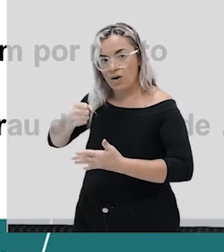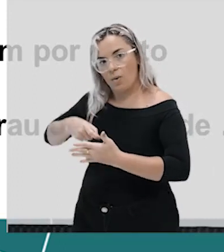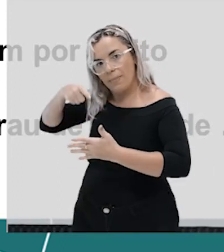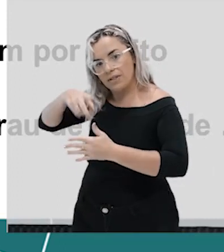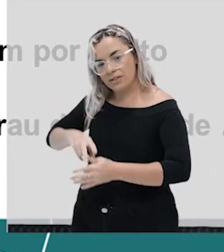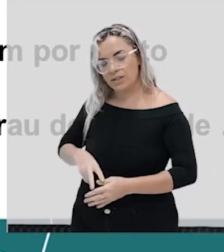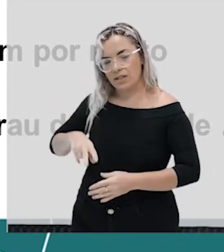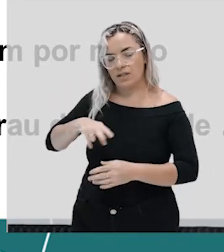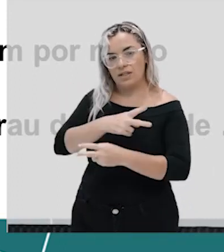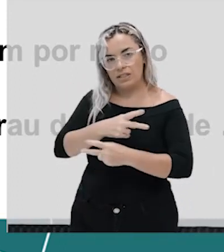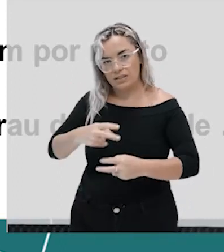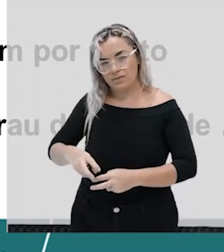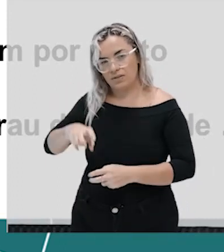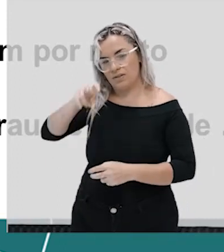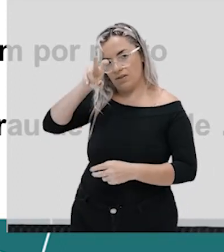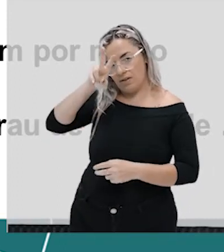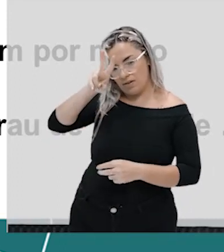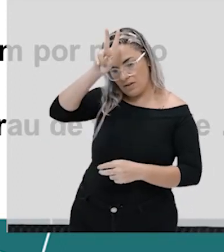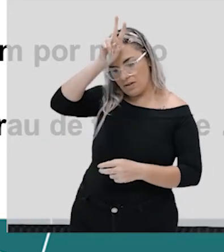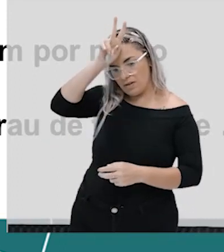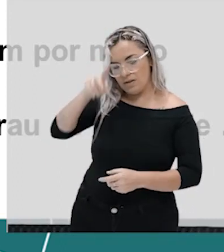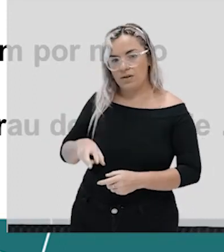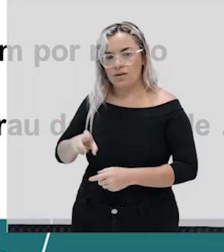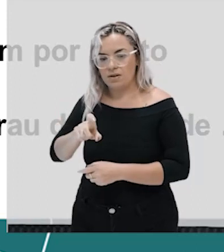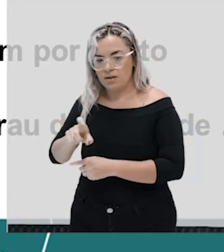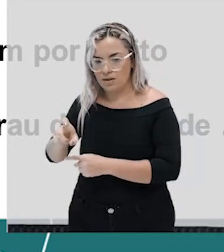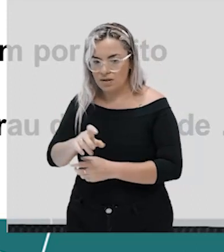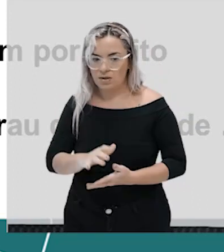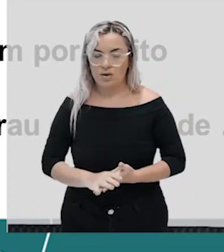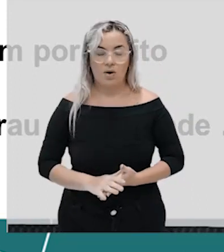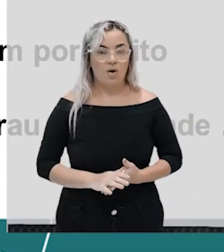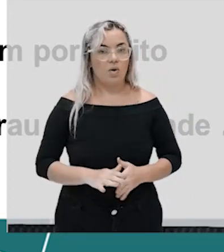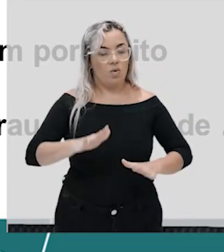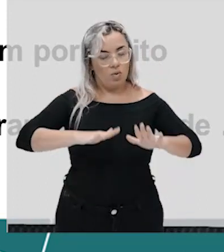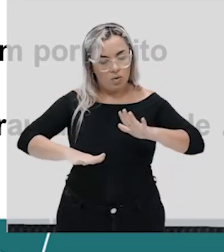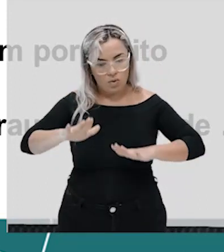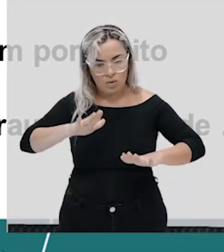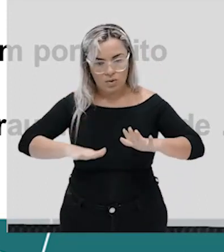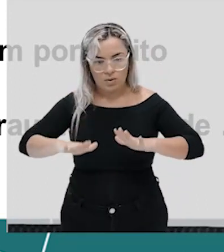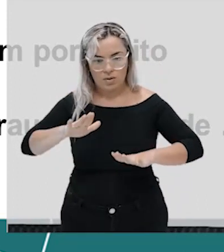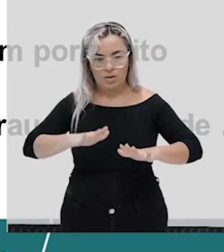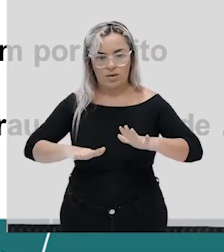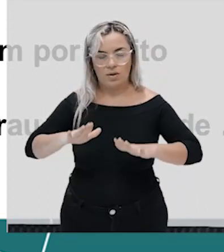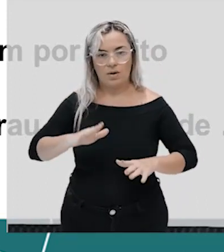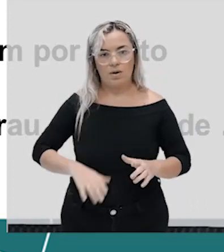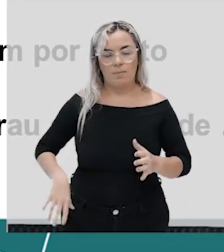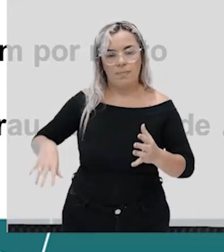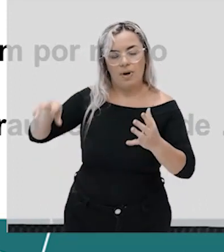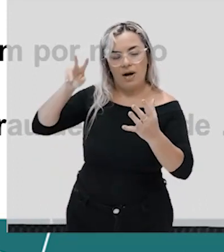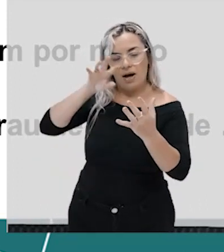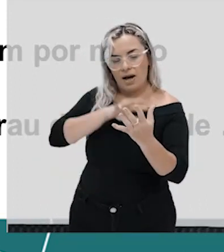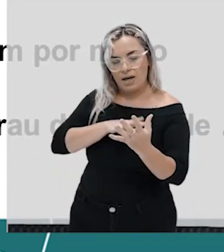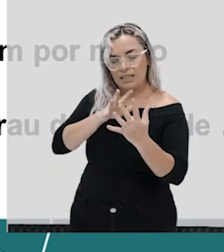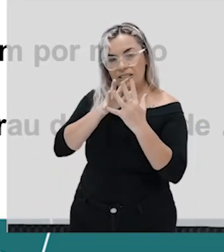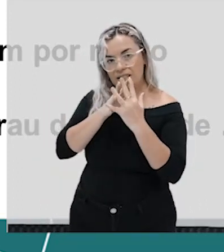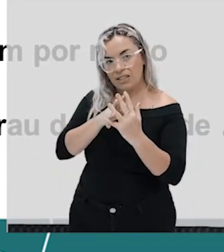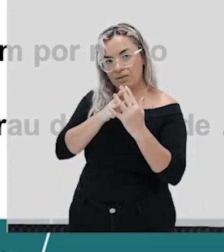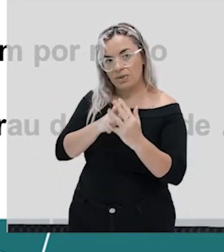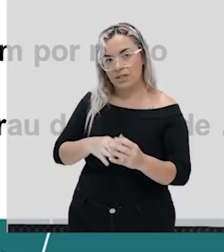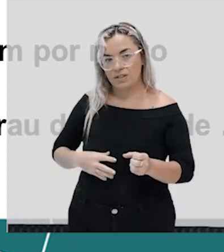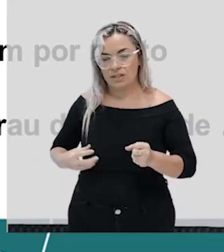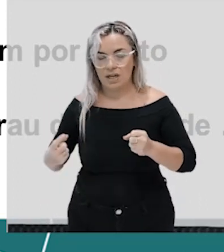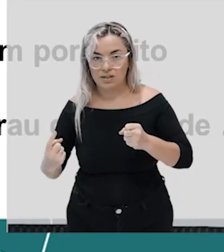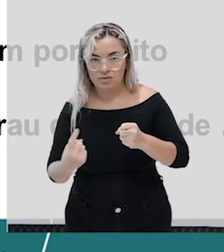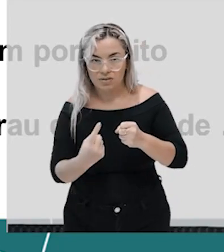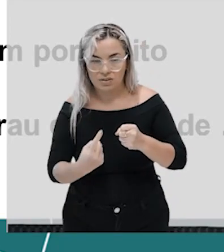singular, e aí a pessoa pode confundir na hora de fazer aí ver se a questão está certa ou errada. Os efeitos